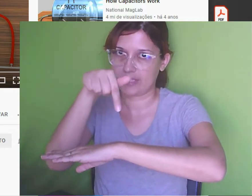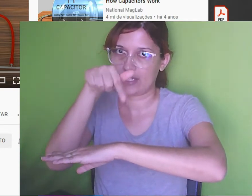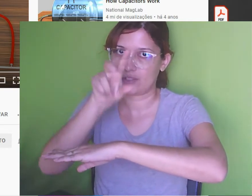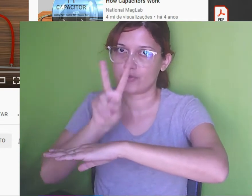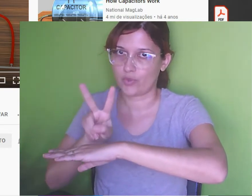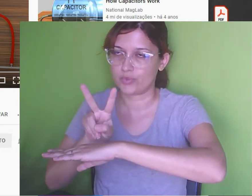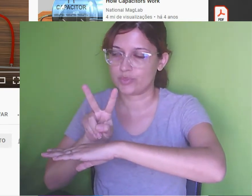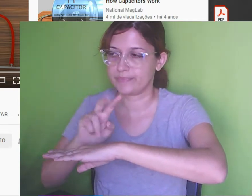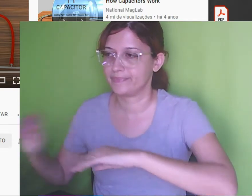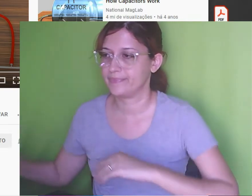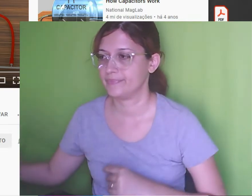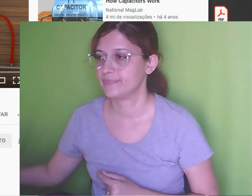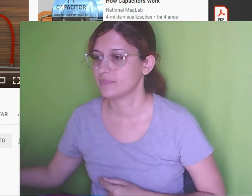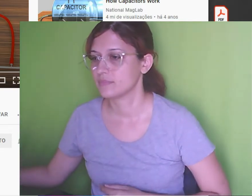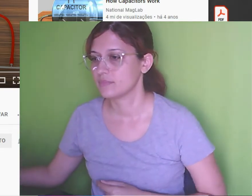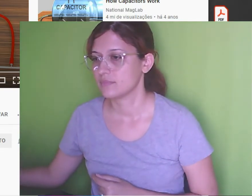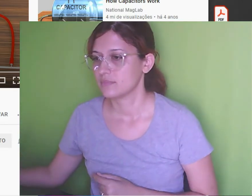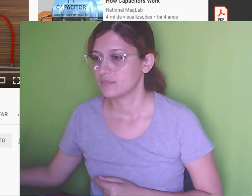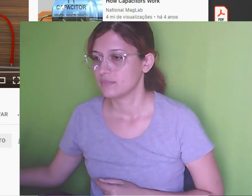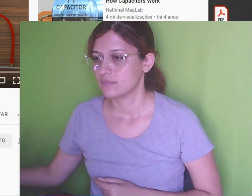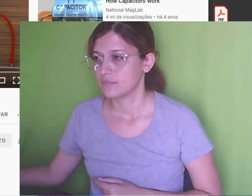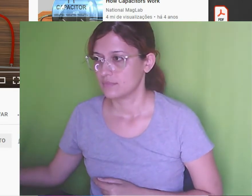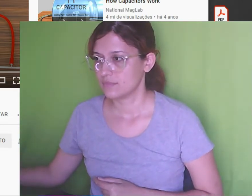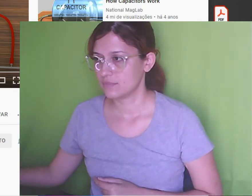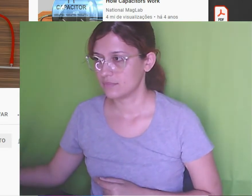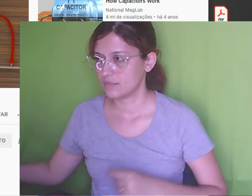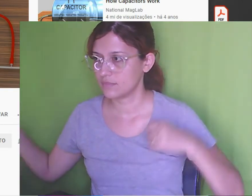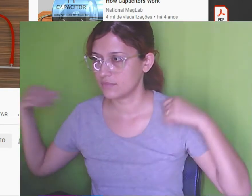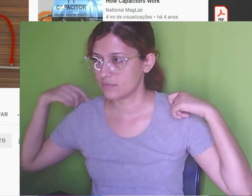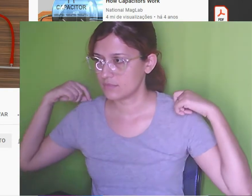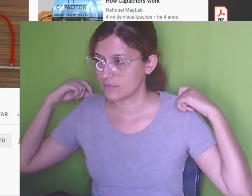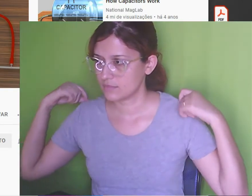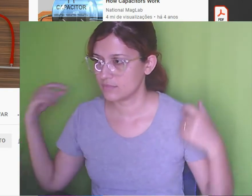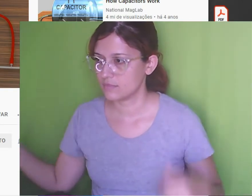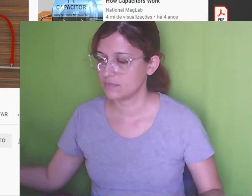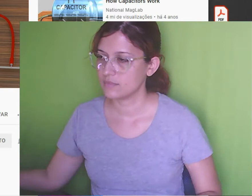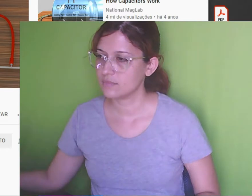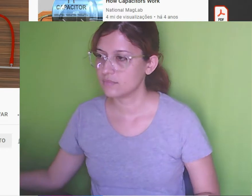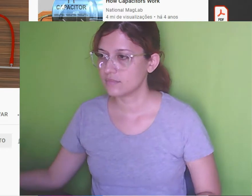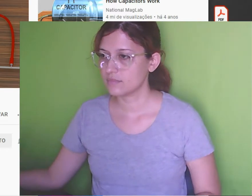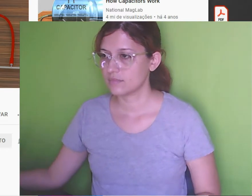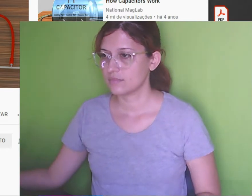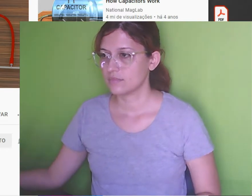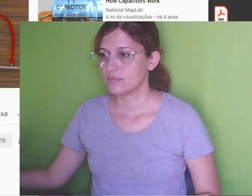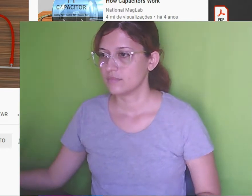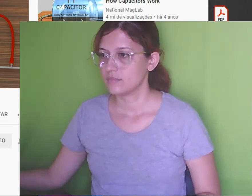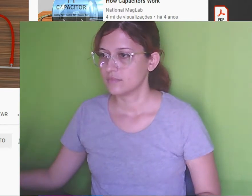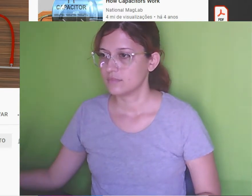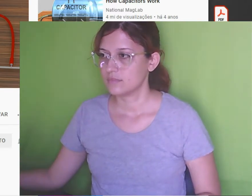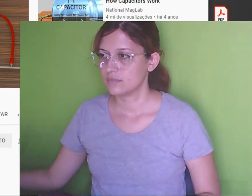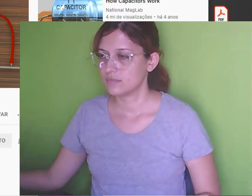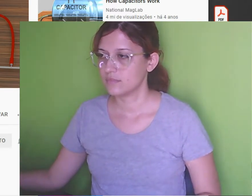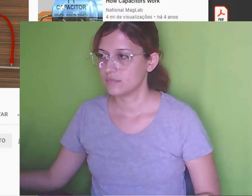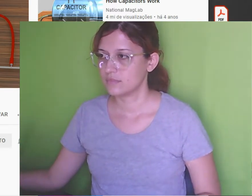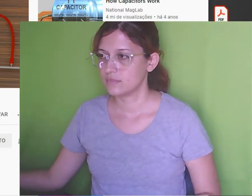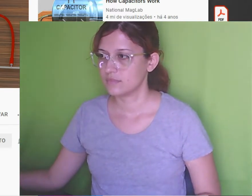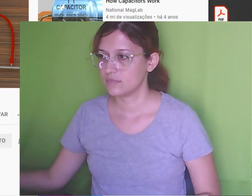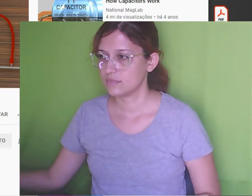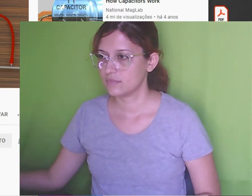Então, por isso que o gráfico ele vai criar essa curva com essa barreira de 0,7